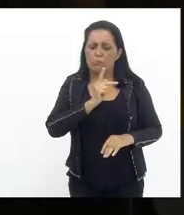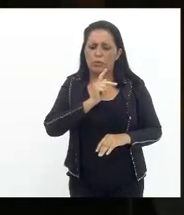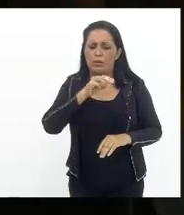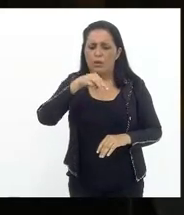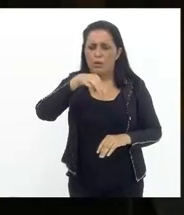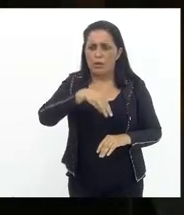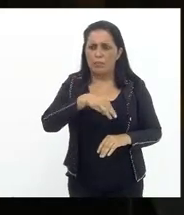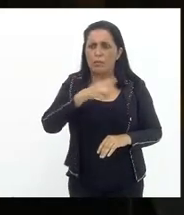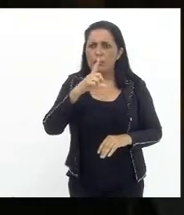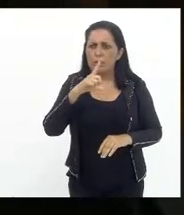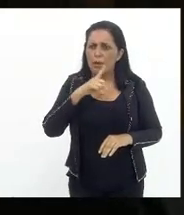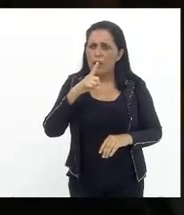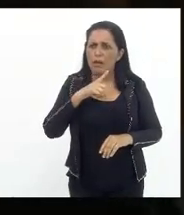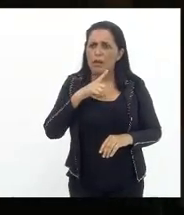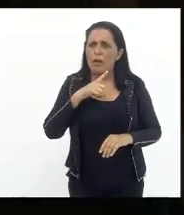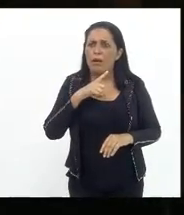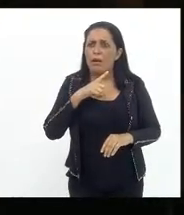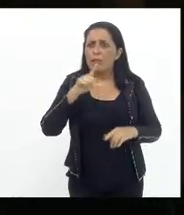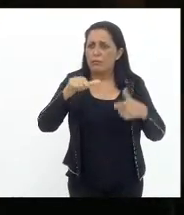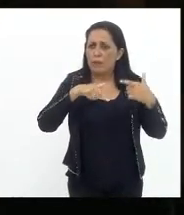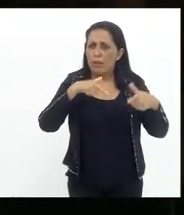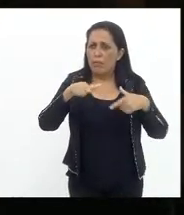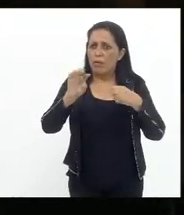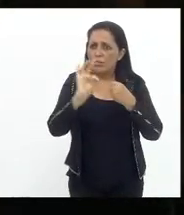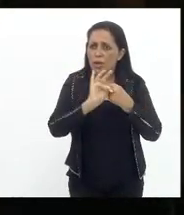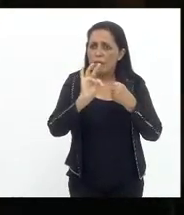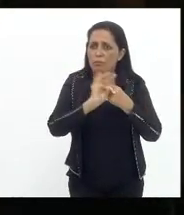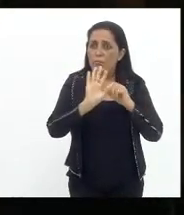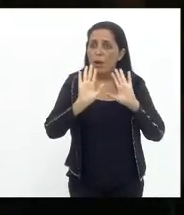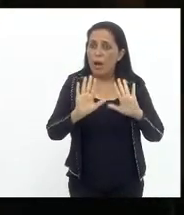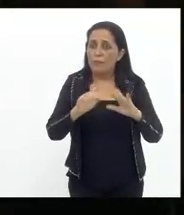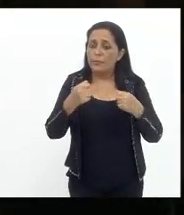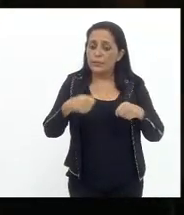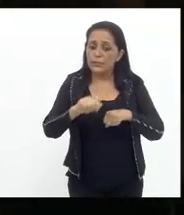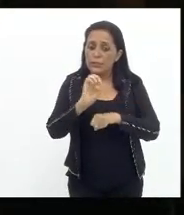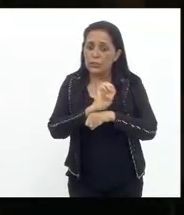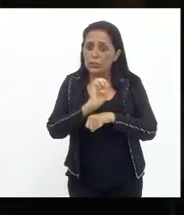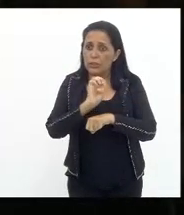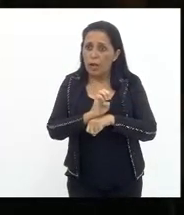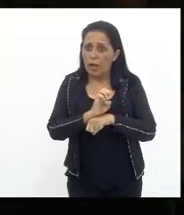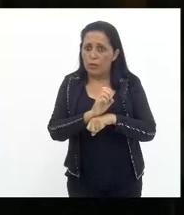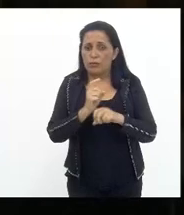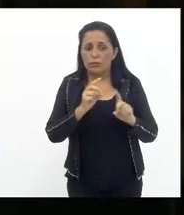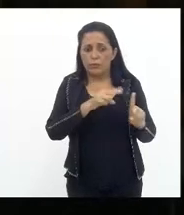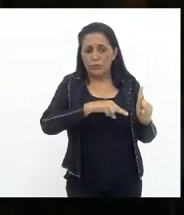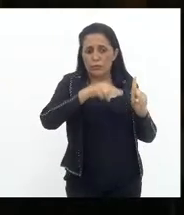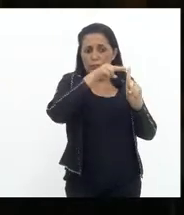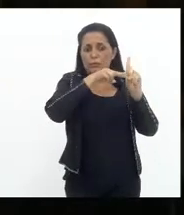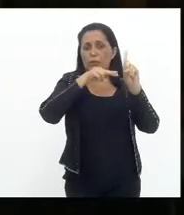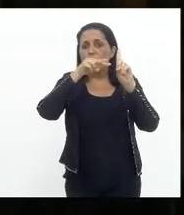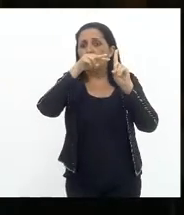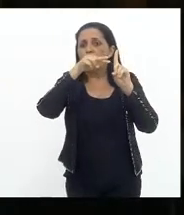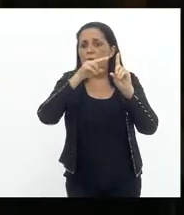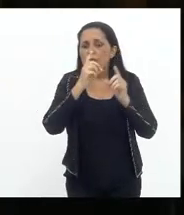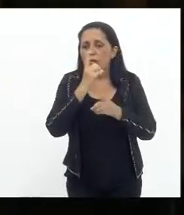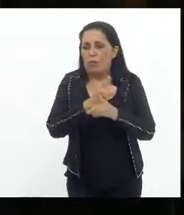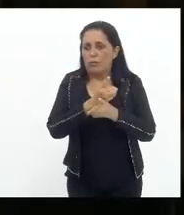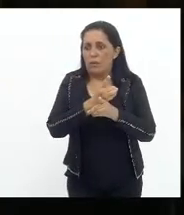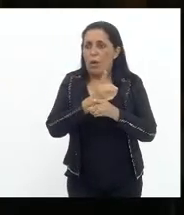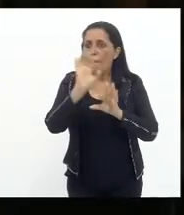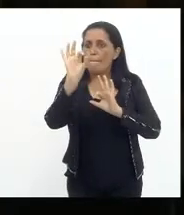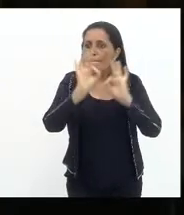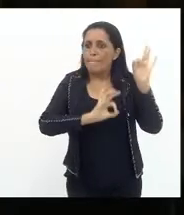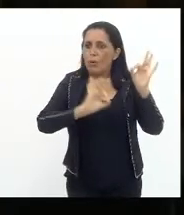tenha cargos técnicos, mas a gente precisa botar o Estado do Rio de Janeiro na perspectiva em que ele se encontra. O